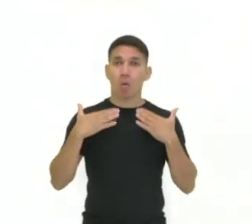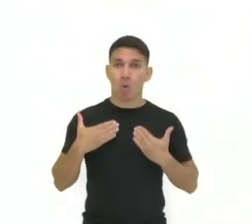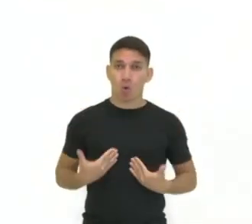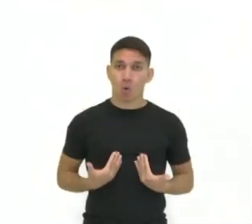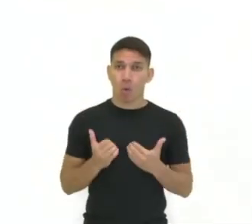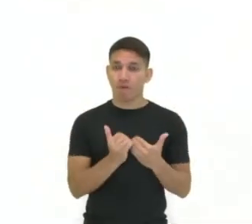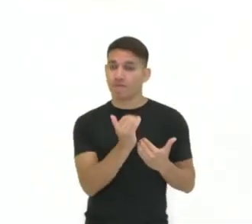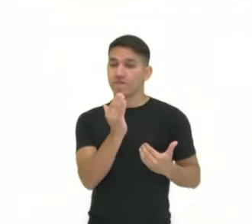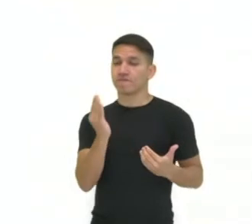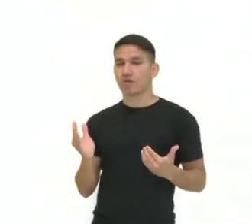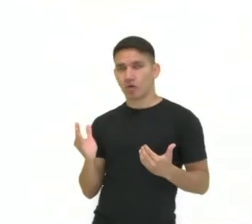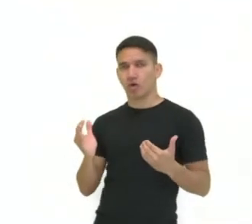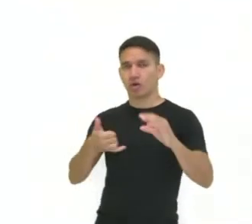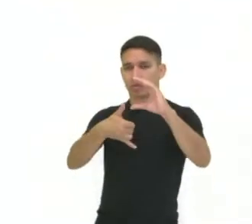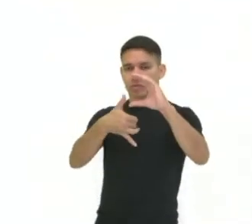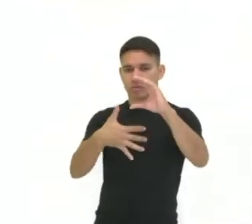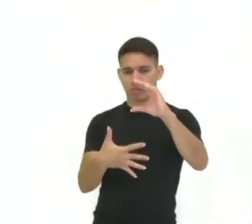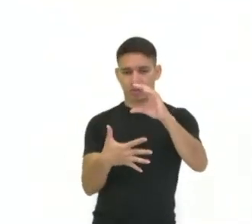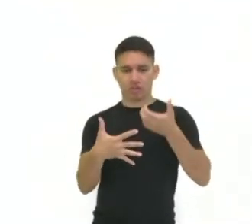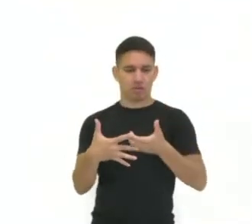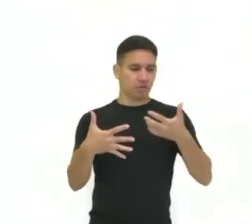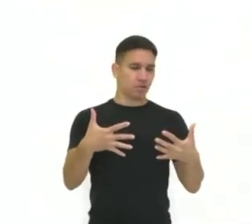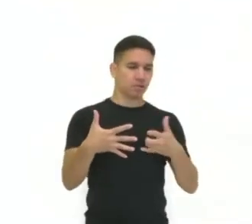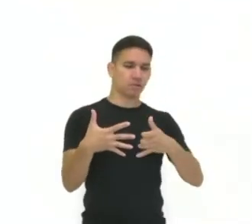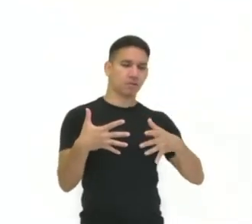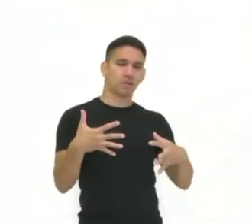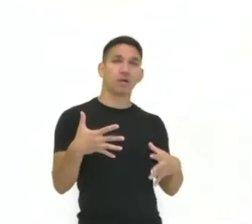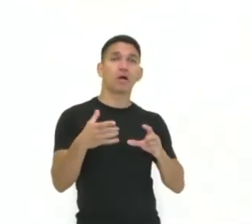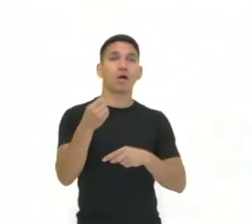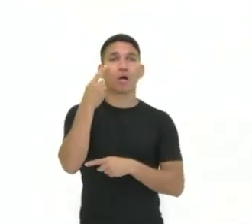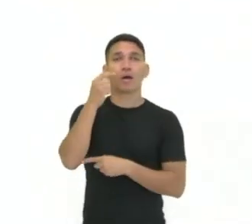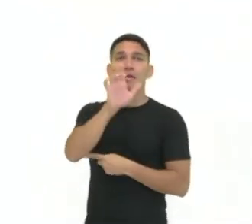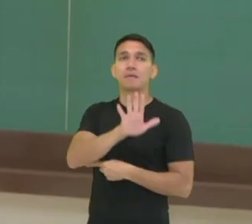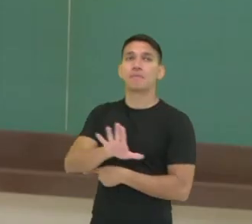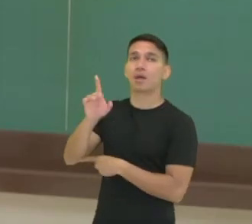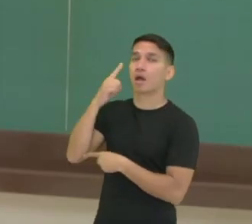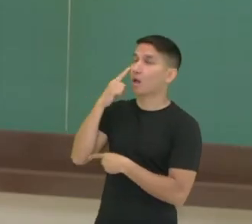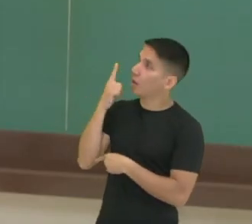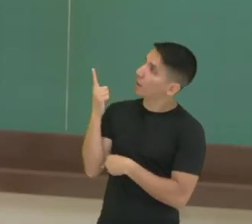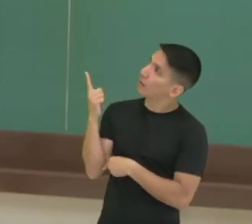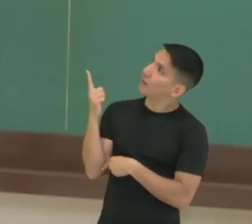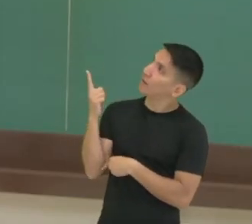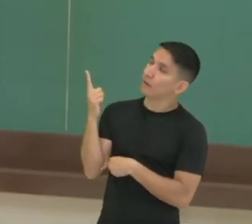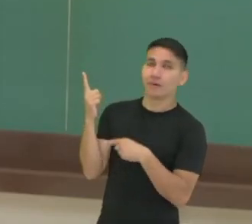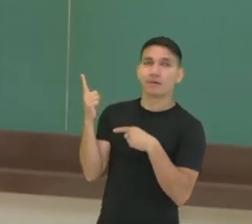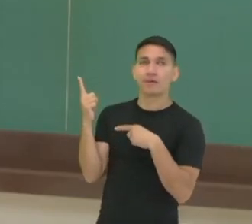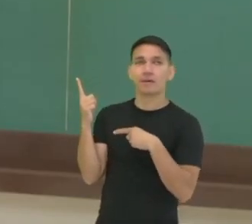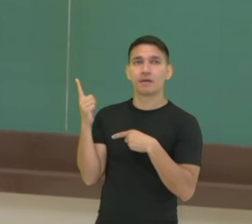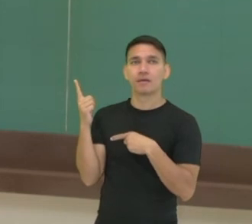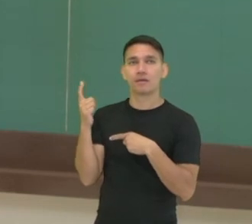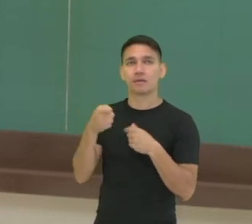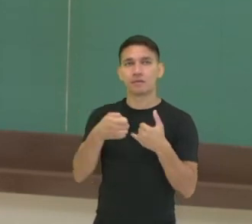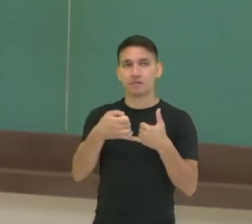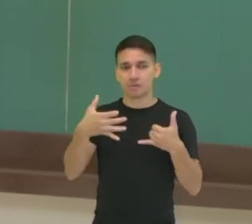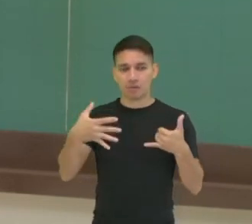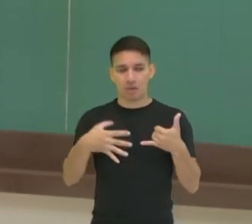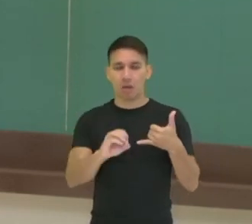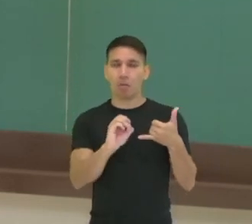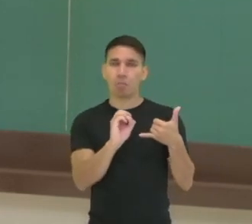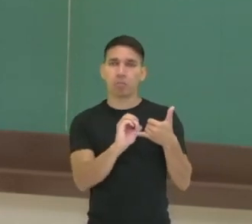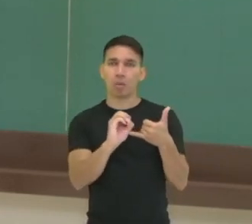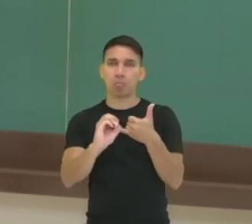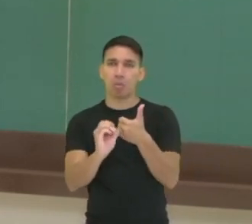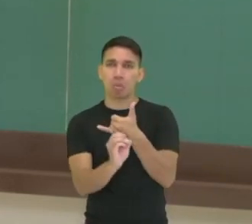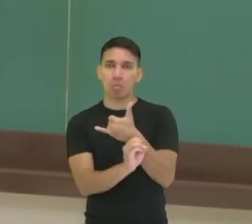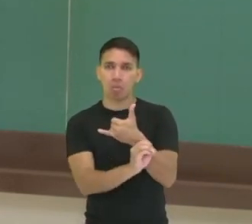do sistema nervoso central. Então, reparem aqui nessa imagem a presença desses gânglios que estão juntos